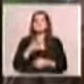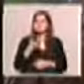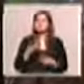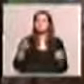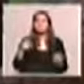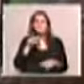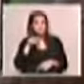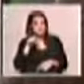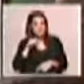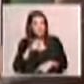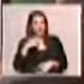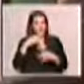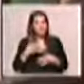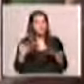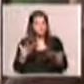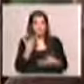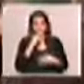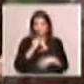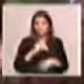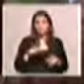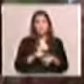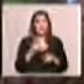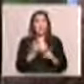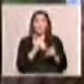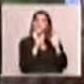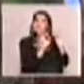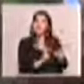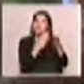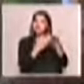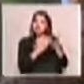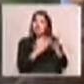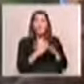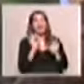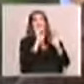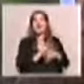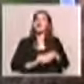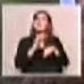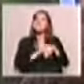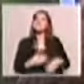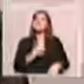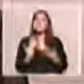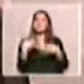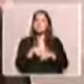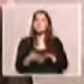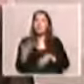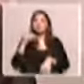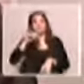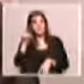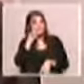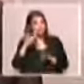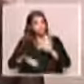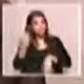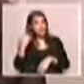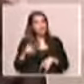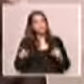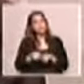podes confirmar, Renato, quando os miúdos tratam da escola, mimam-na mais, sentem-se mais integrados, não é? Sim, e sobretudo protegem-na mais, não é? Têm muito mais o